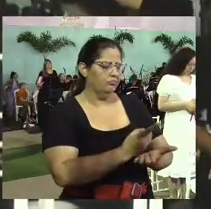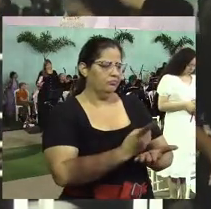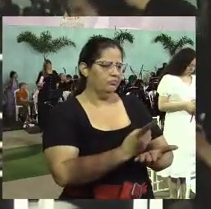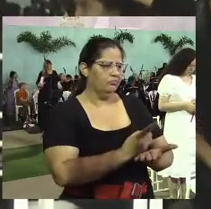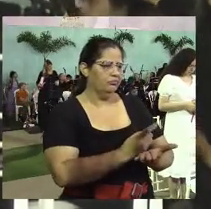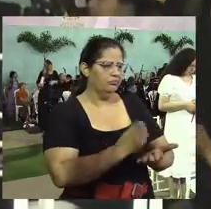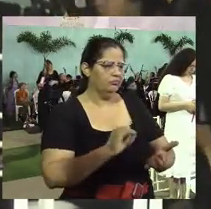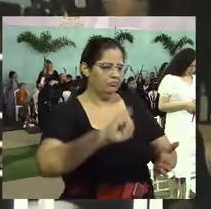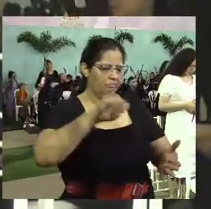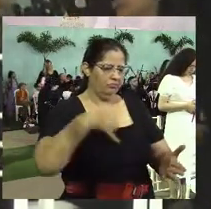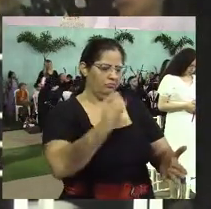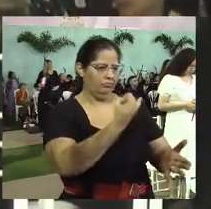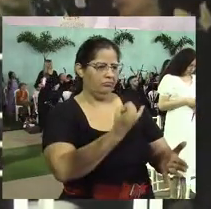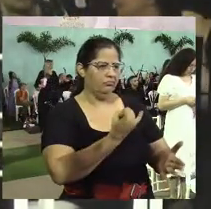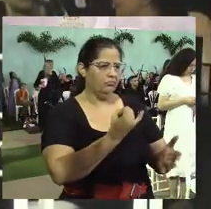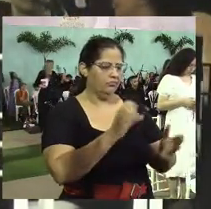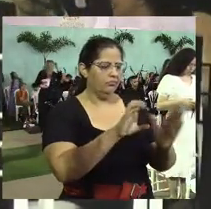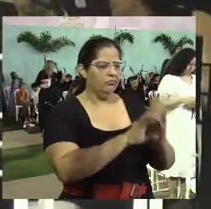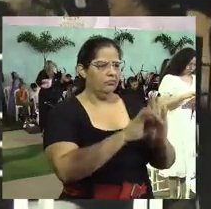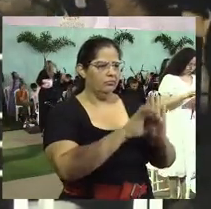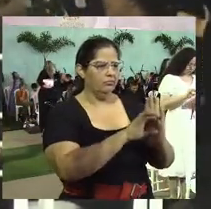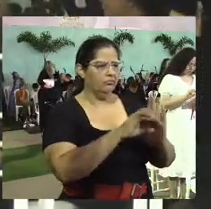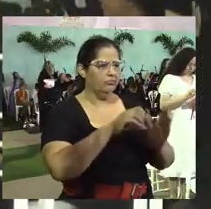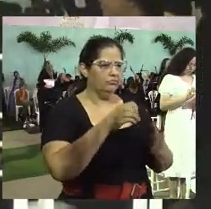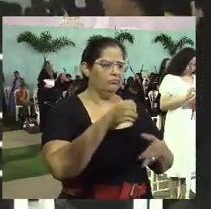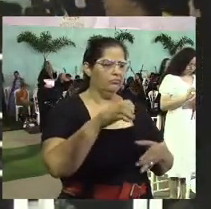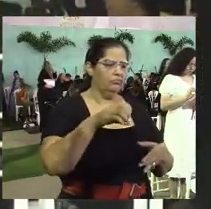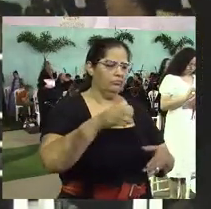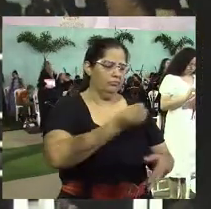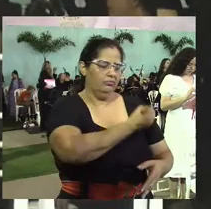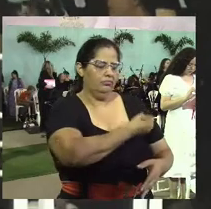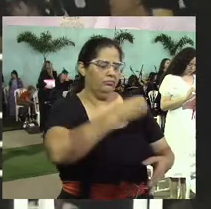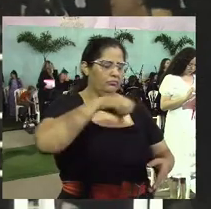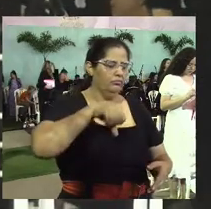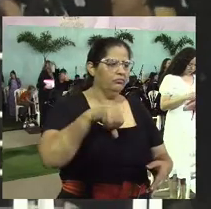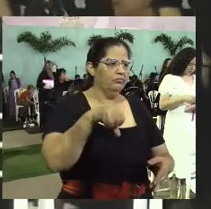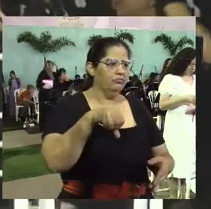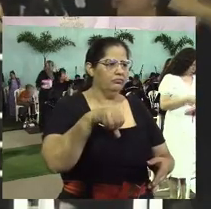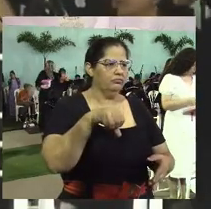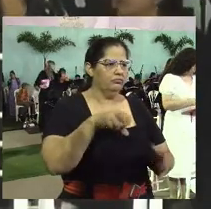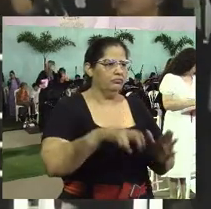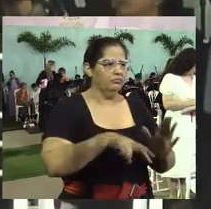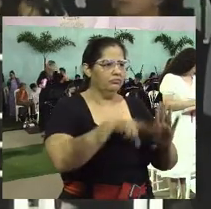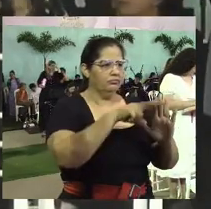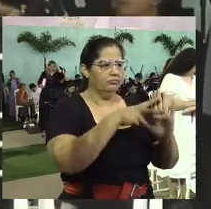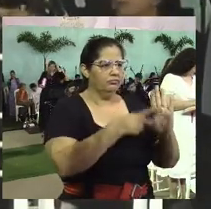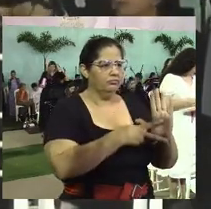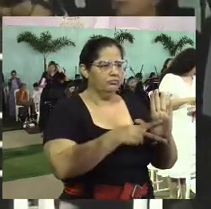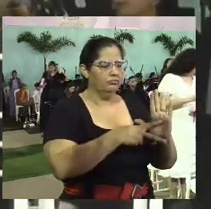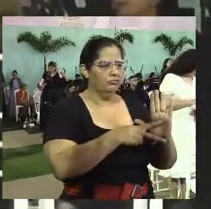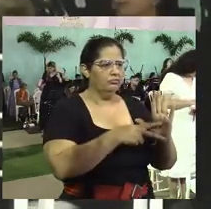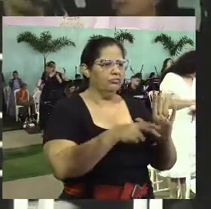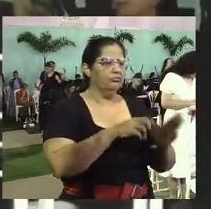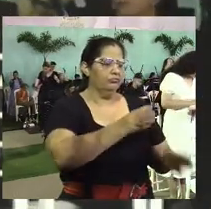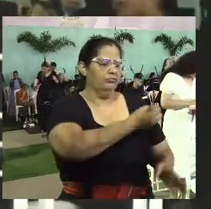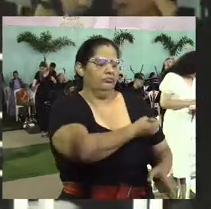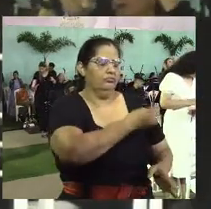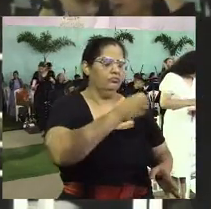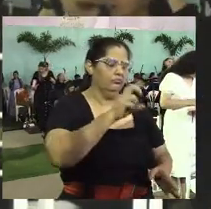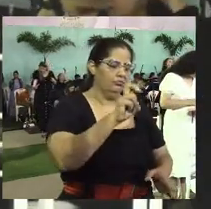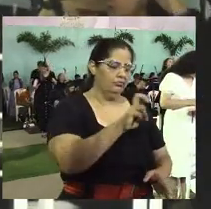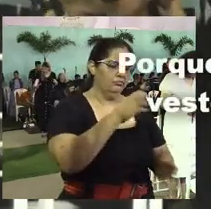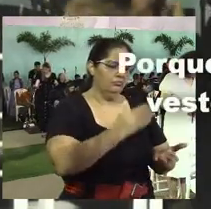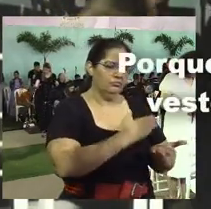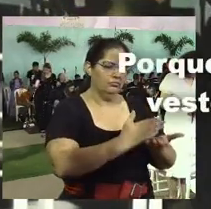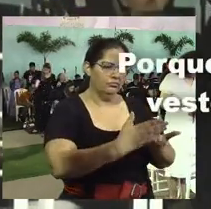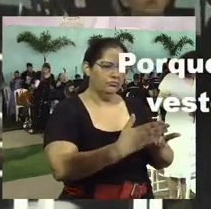profeta Isaías Capítulo de número 9 o versículo de número 5